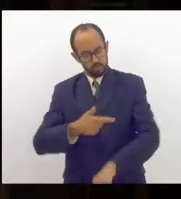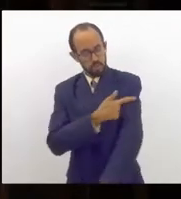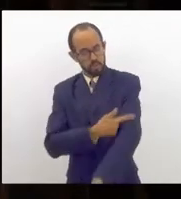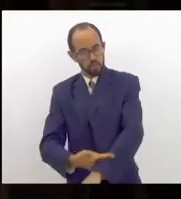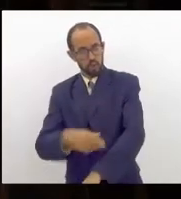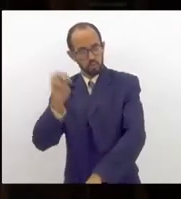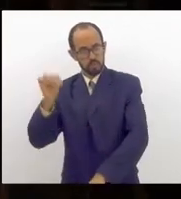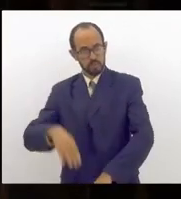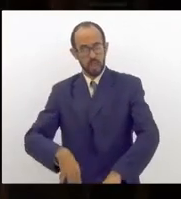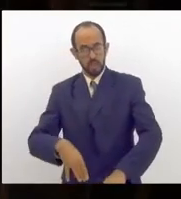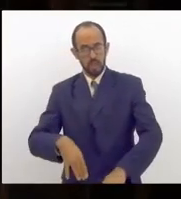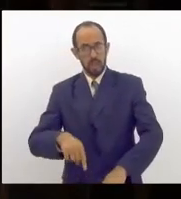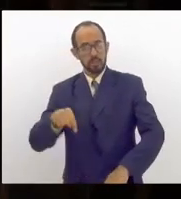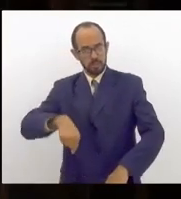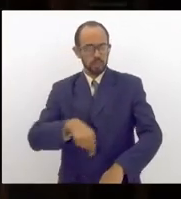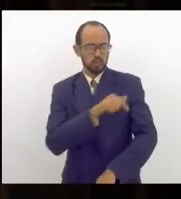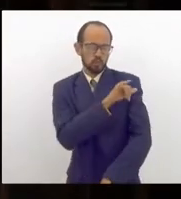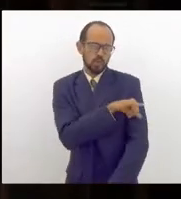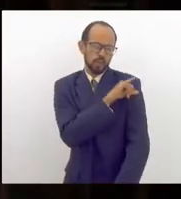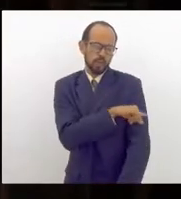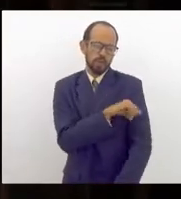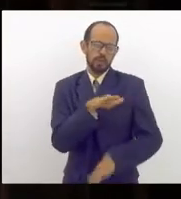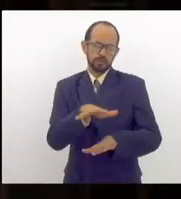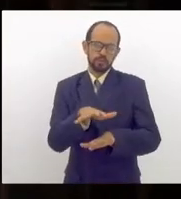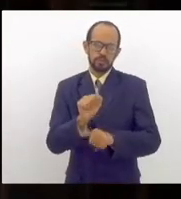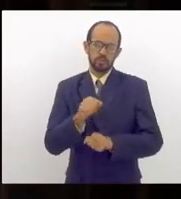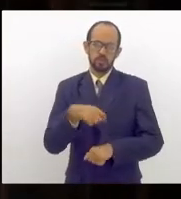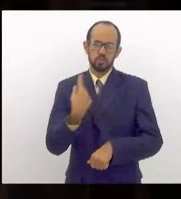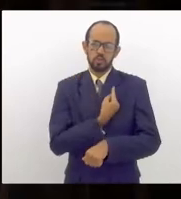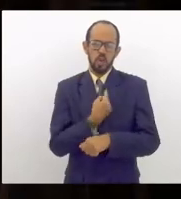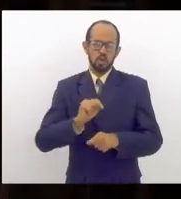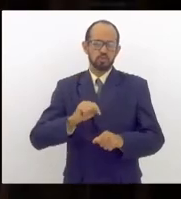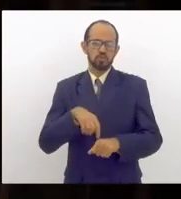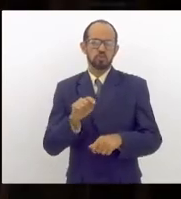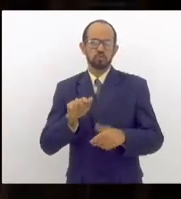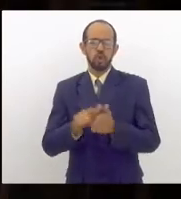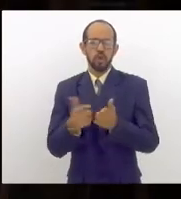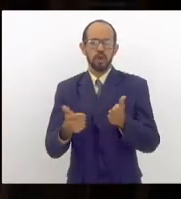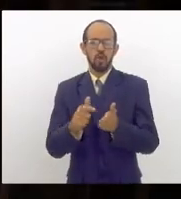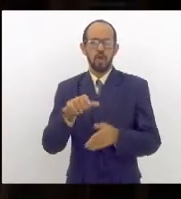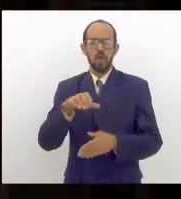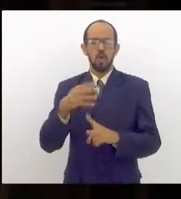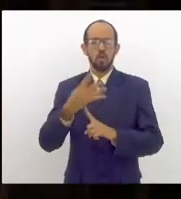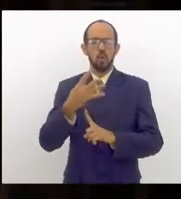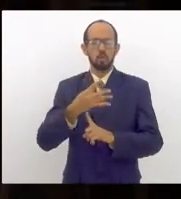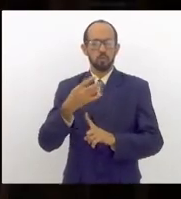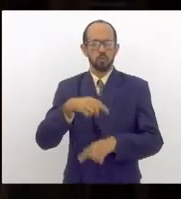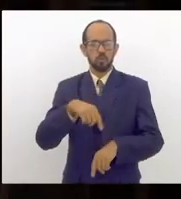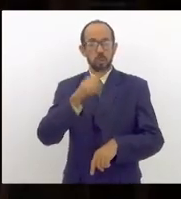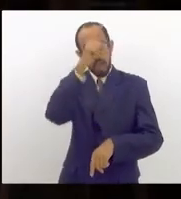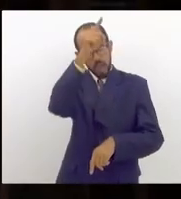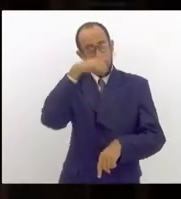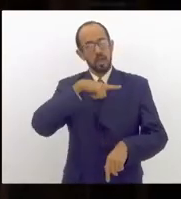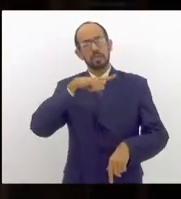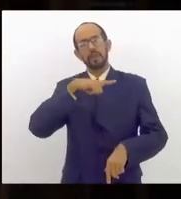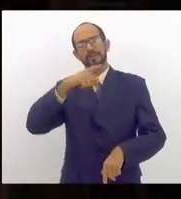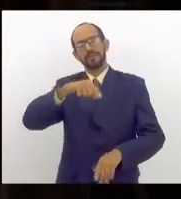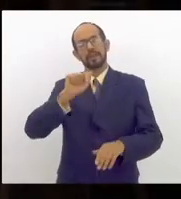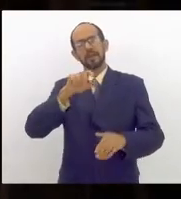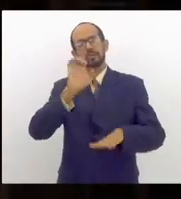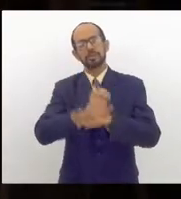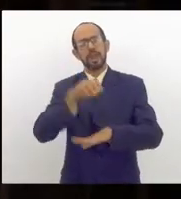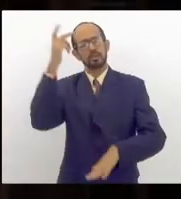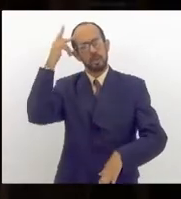aqui no Rio de Janeiro é assim né o nosso jornal é o globo né vai quando você olha o São Paulo é o estado de São Paulo né